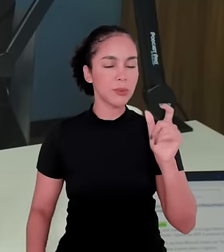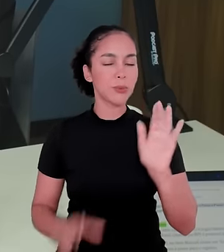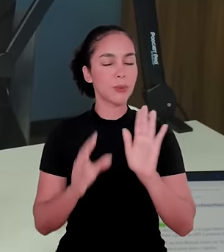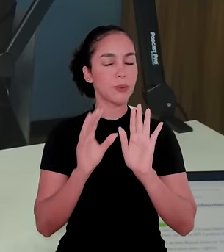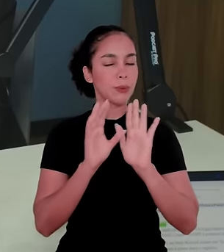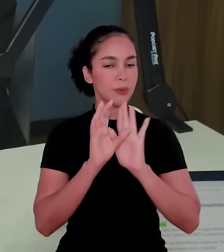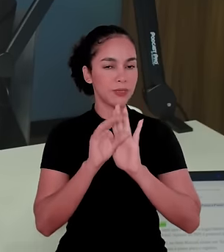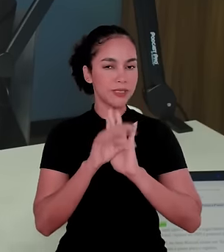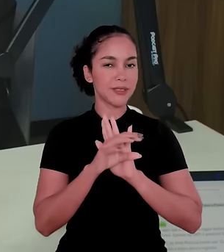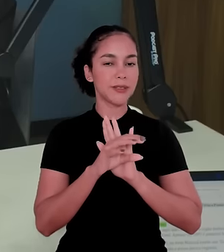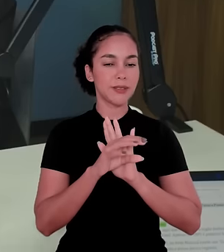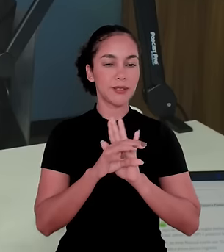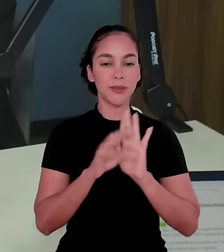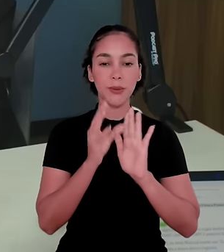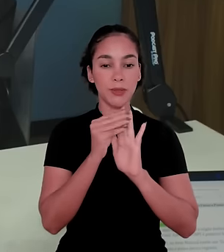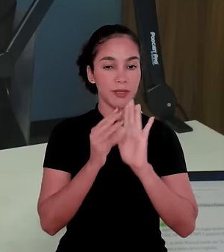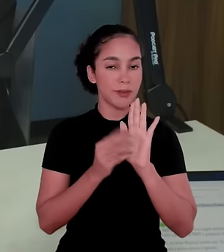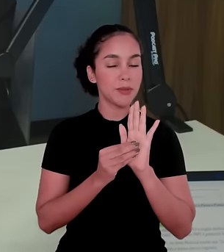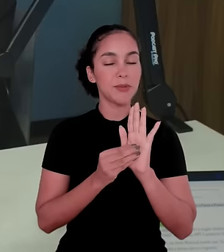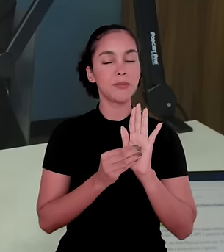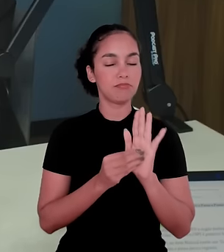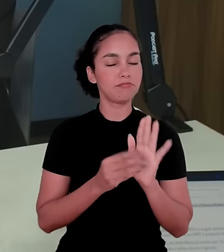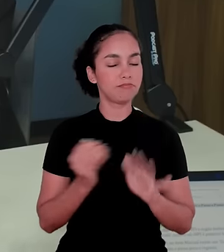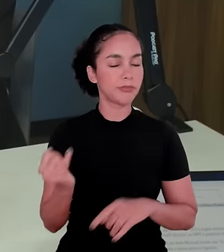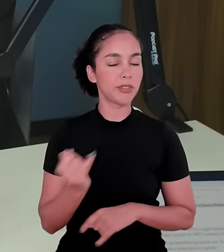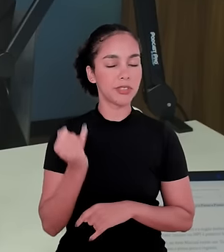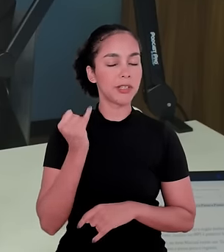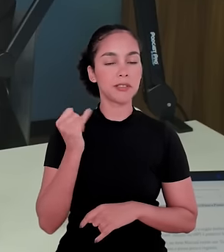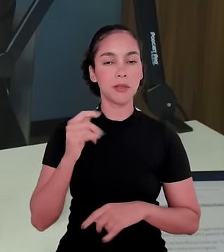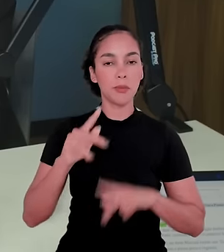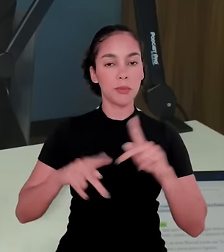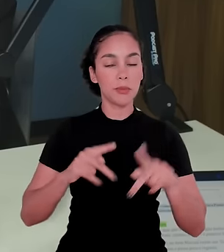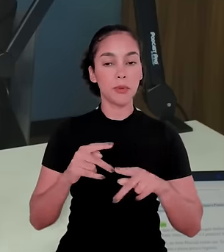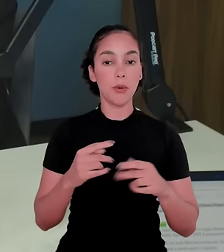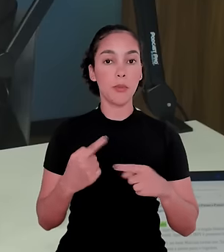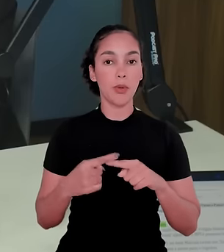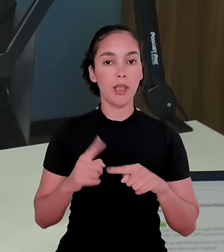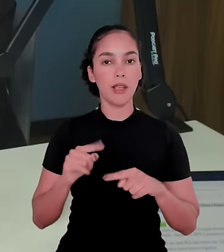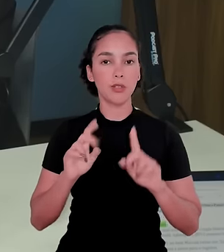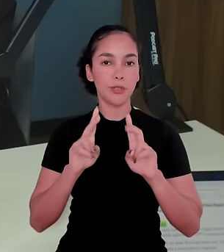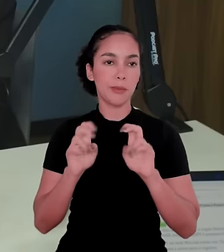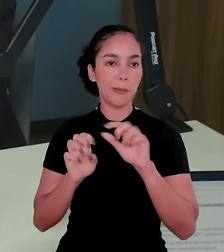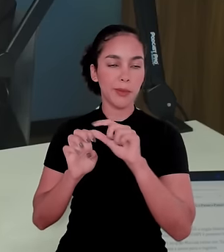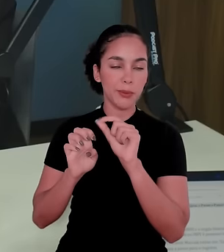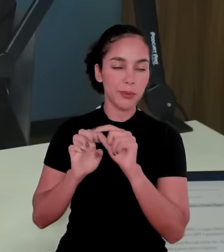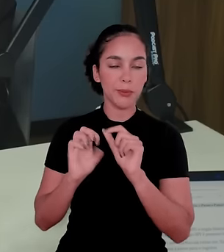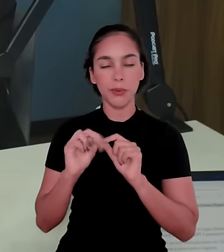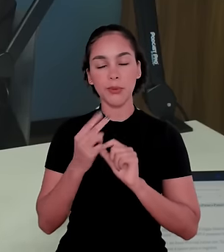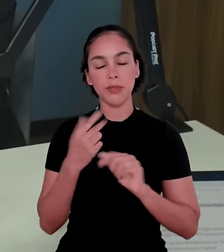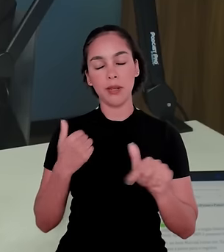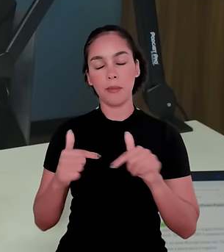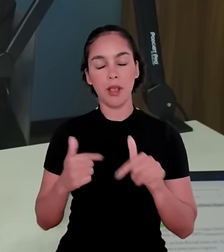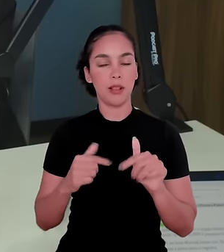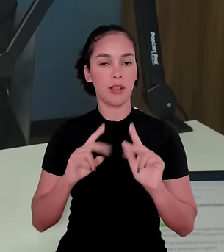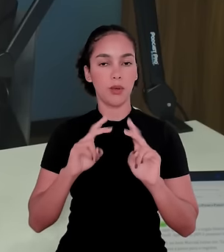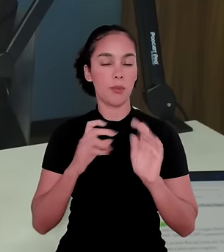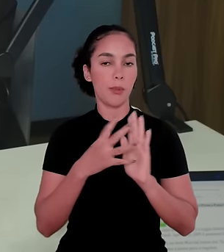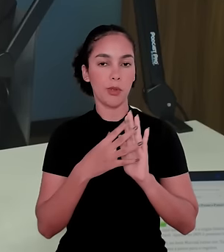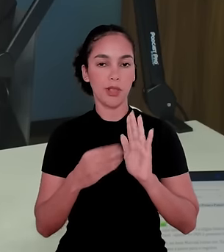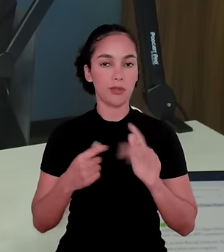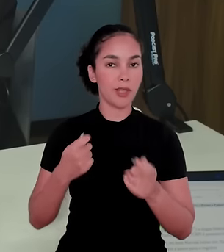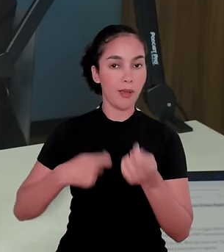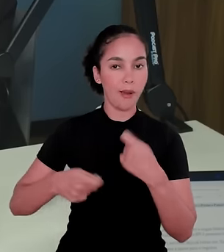conteúdo que é muito importante aí pro nosso público né que trata de empreendedorismo ou trabalha com modelo de negócios